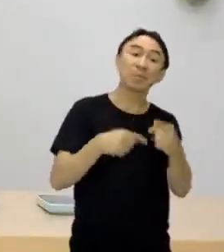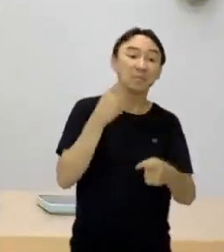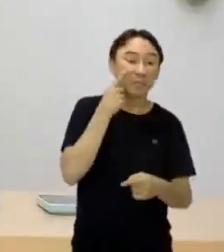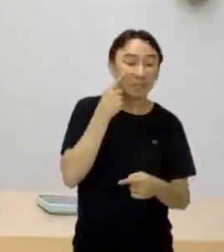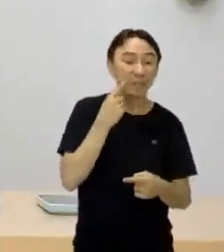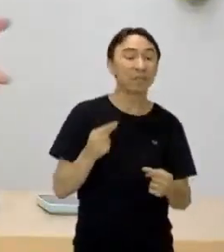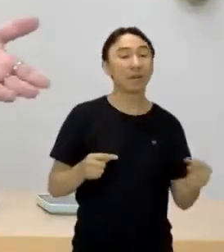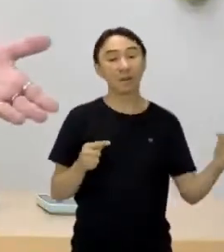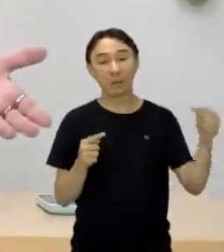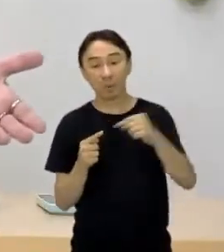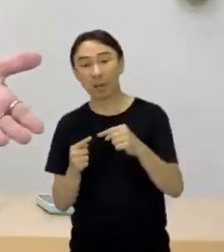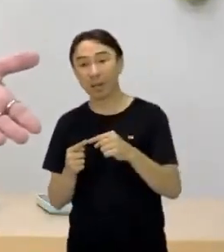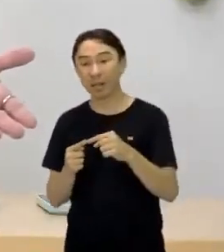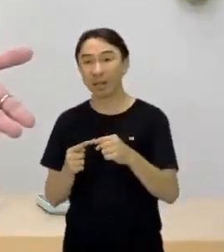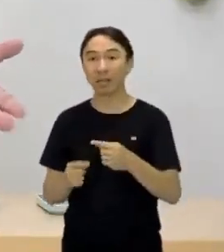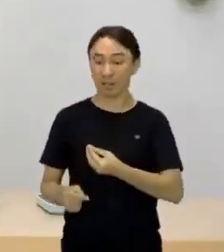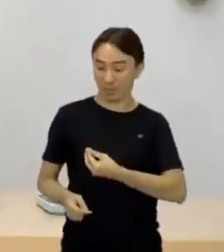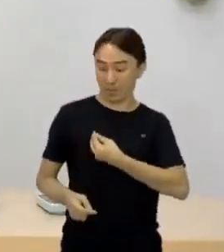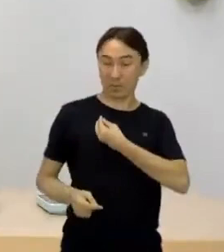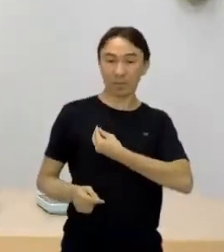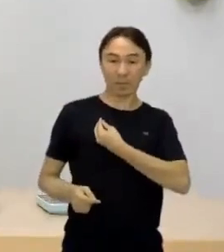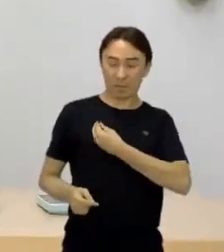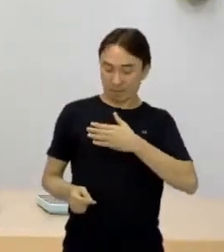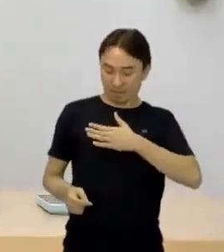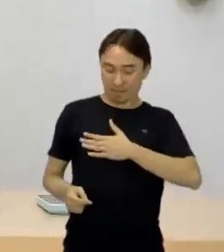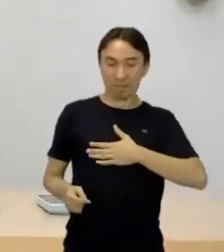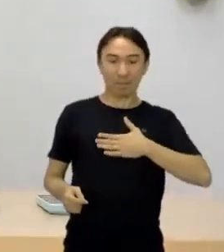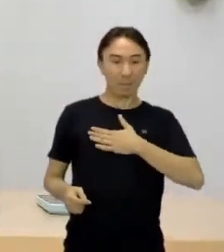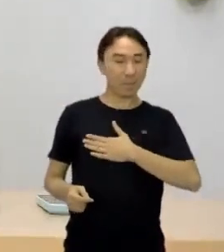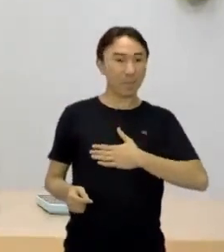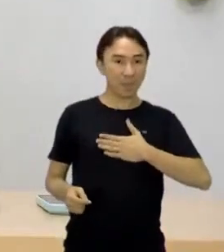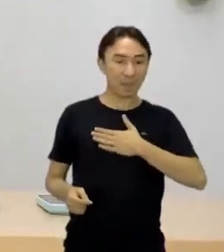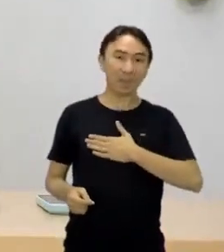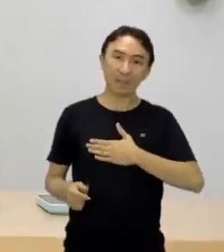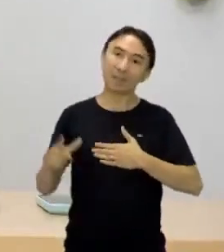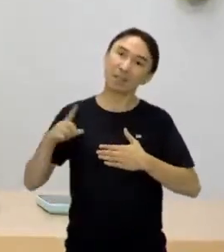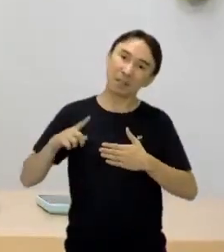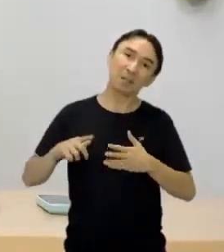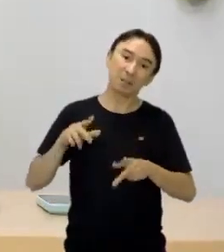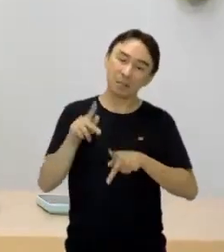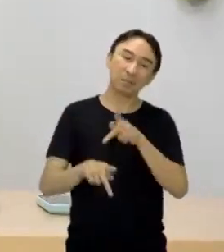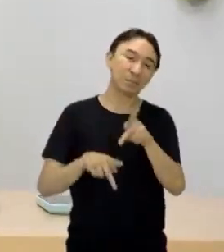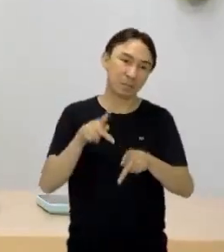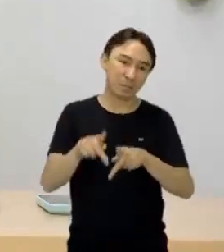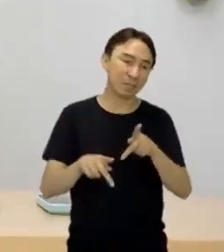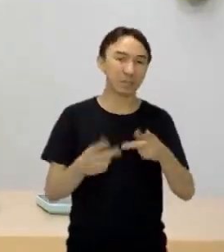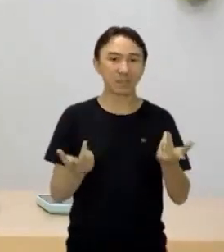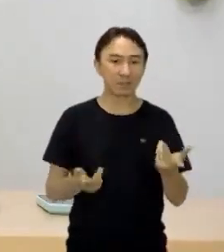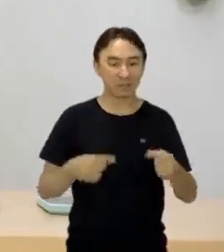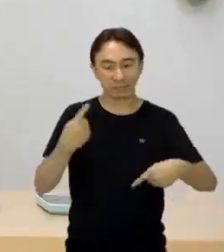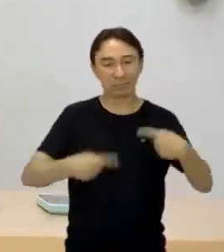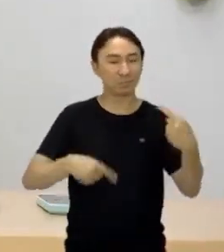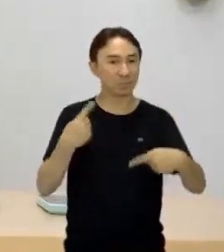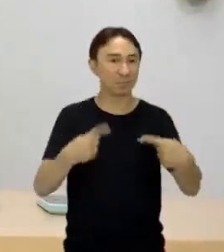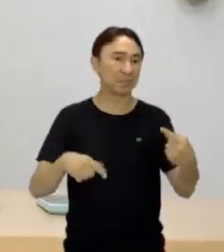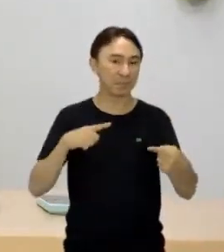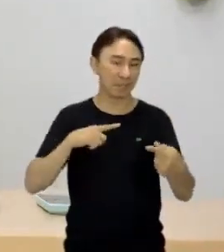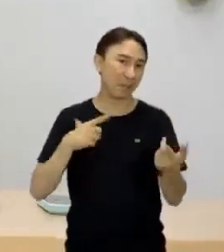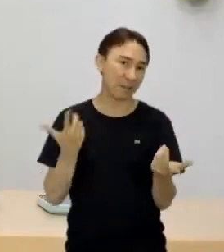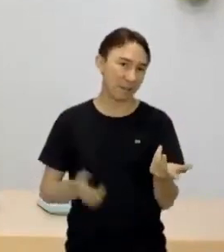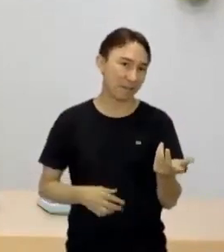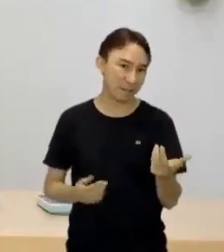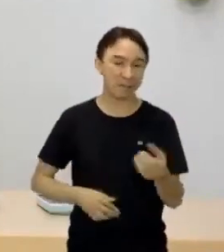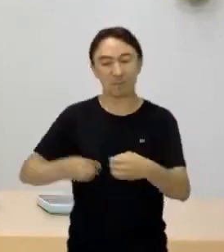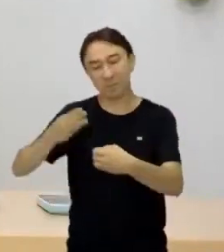exemplo, com o bem-estar, né, através de políticas públicas que são feitas aí pelos municípios, pelos estados e pelos países.